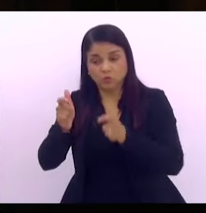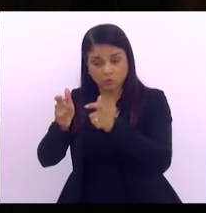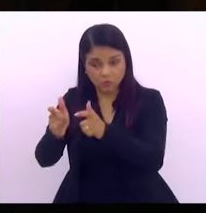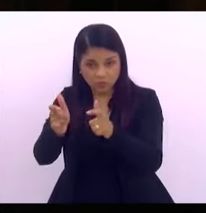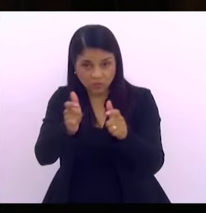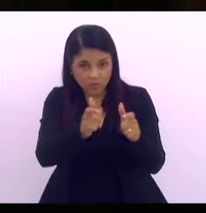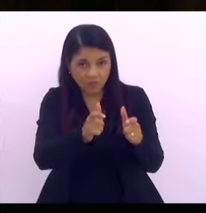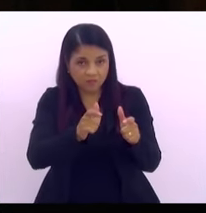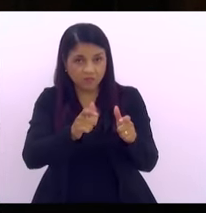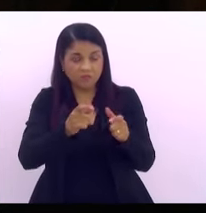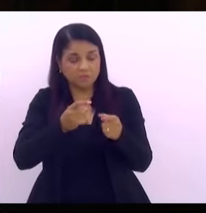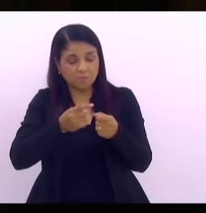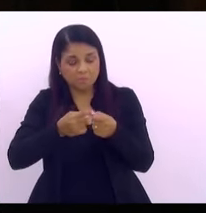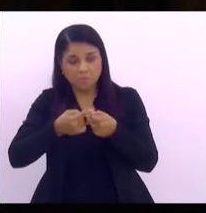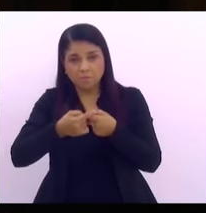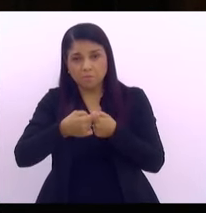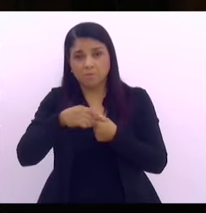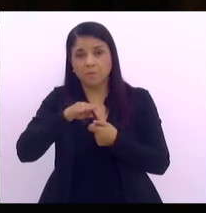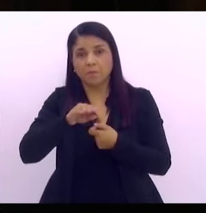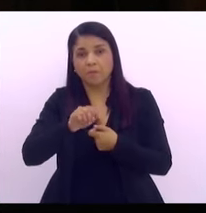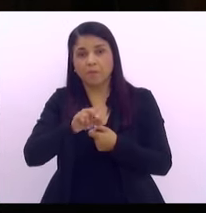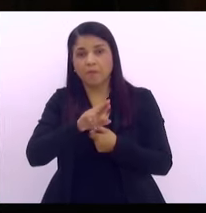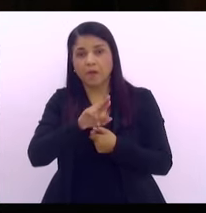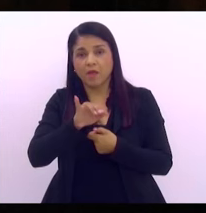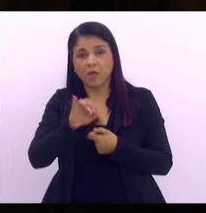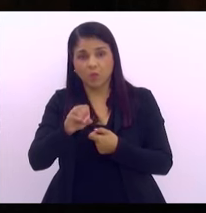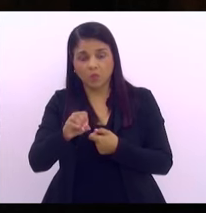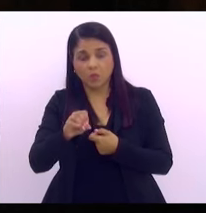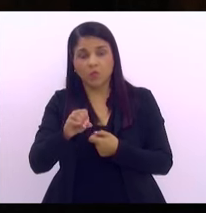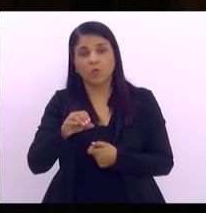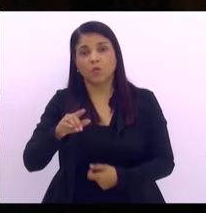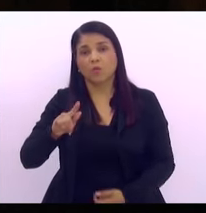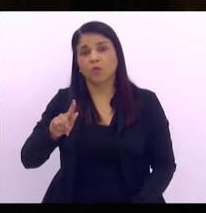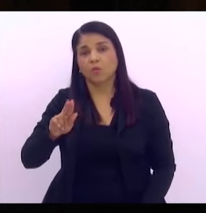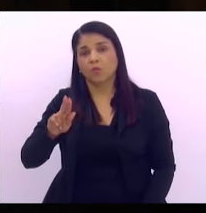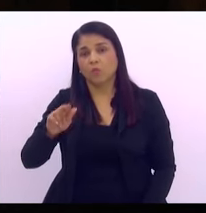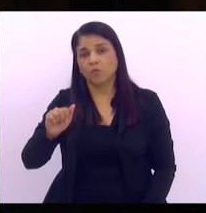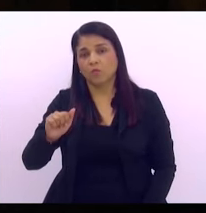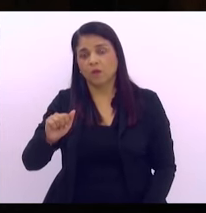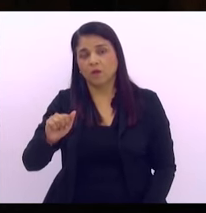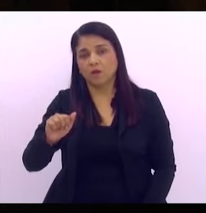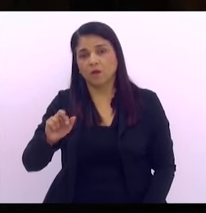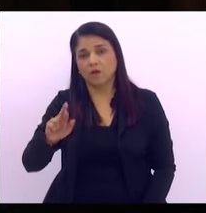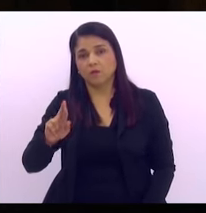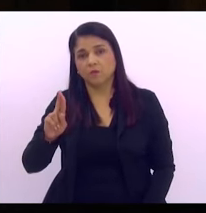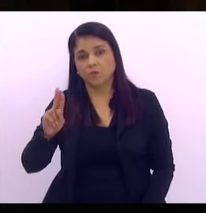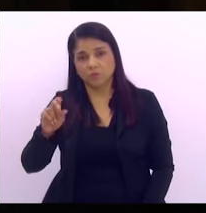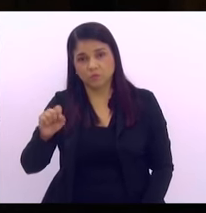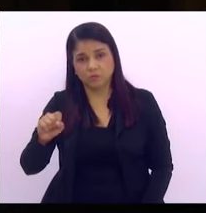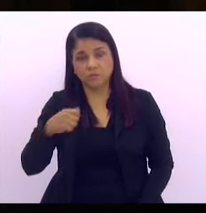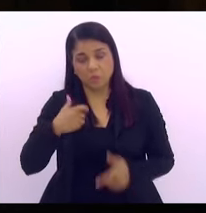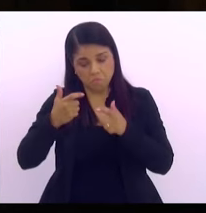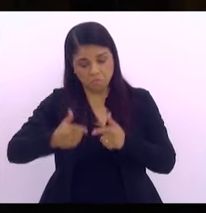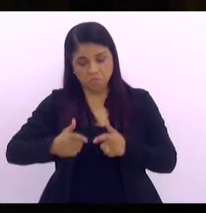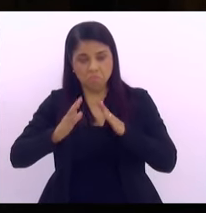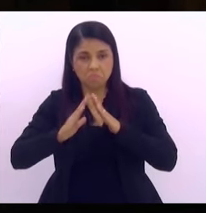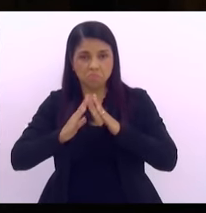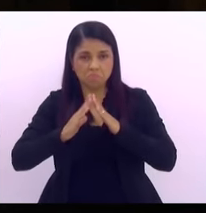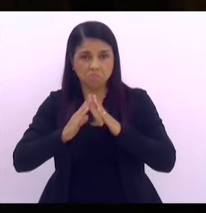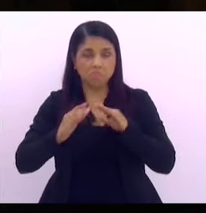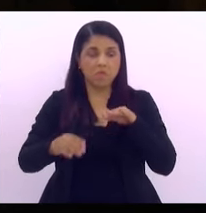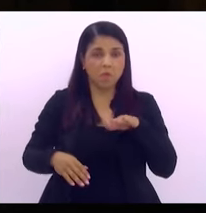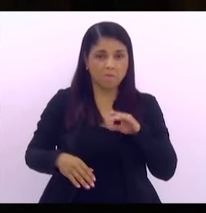bairros, distritos da cidade, em Guarulhos, da onde eu me resido, aonde minha